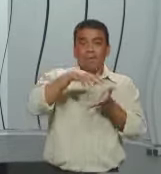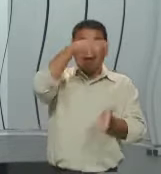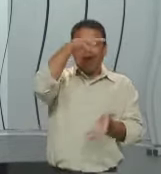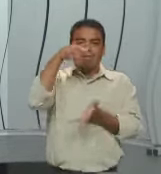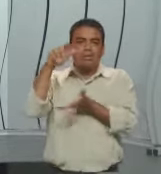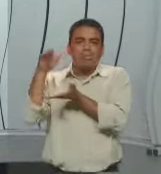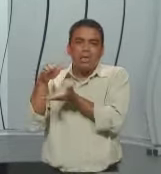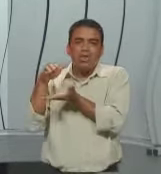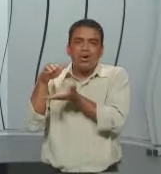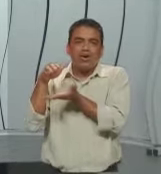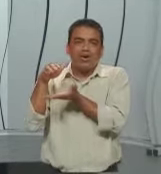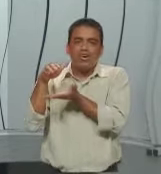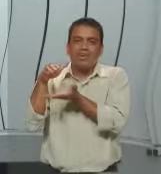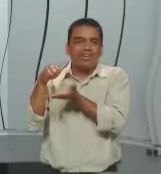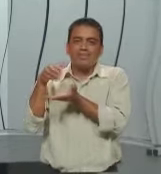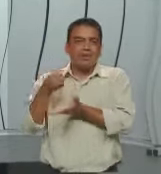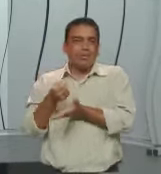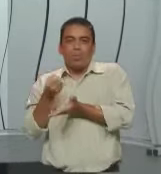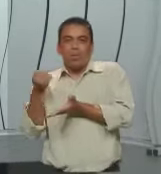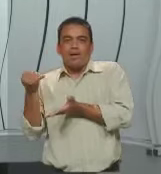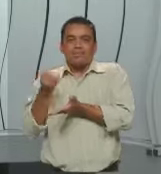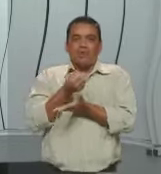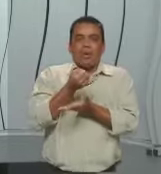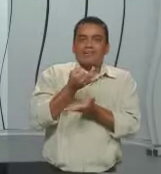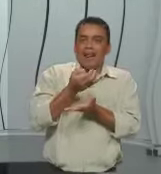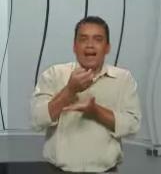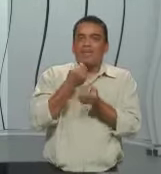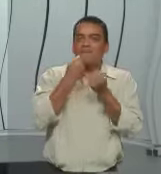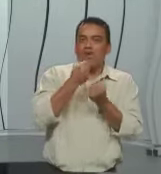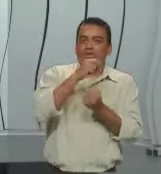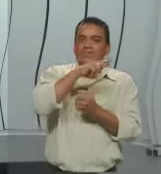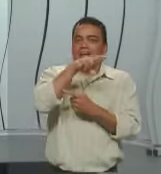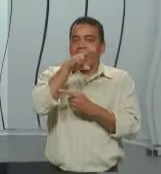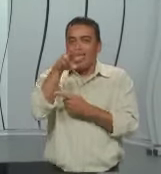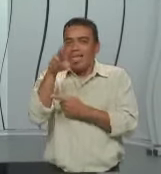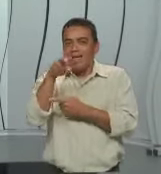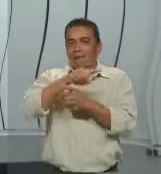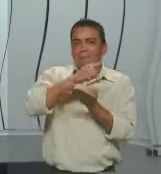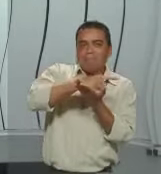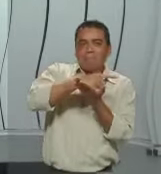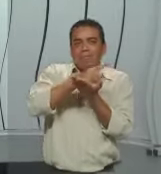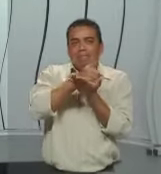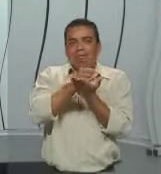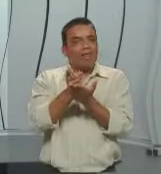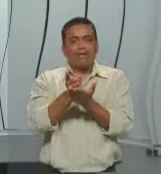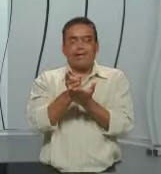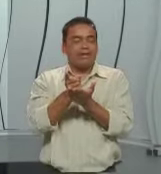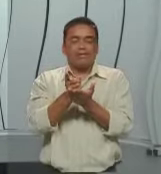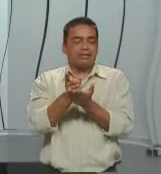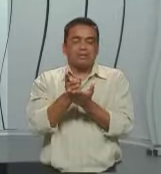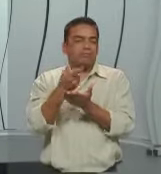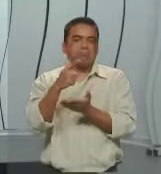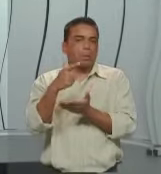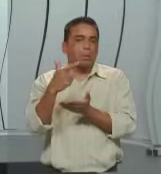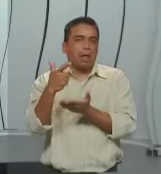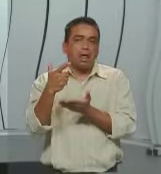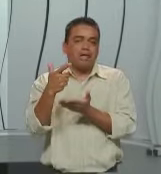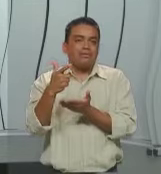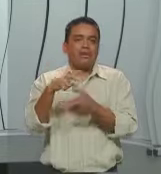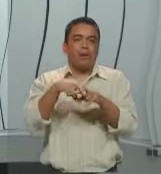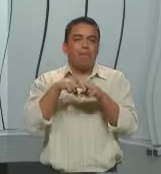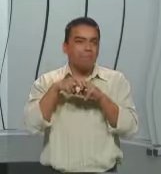vai interferir no valor da tensão que está sendo medida no meu circuito, ok? Então, o motivo